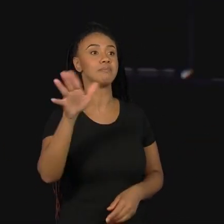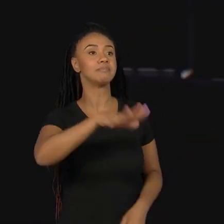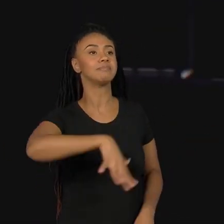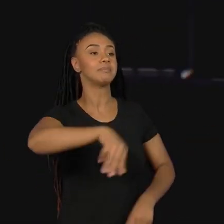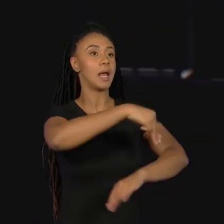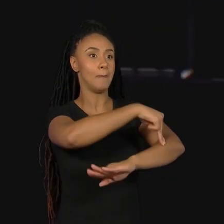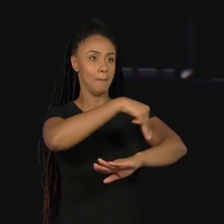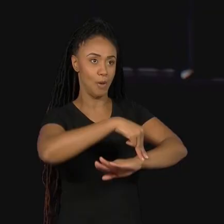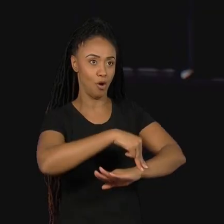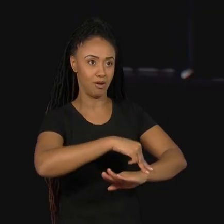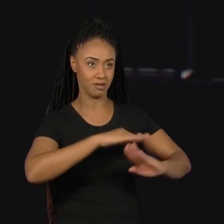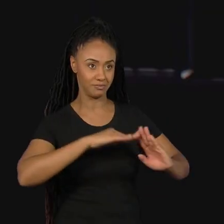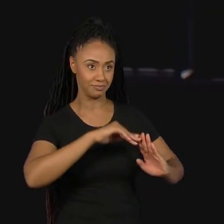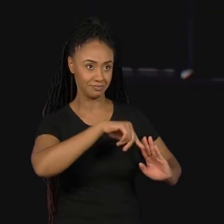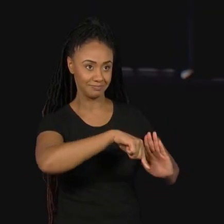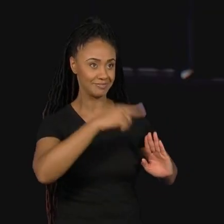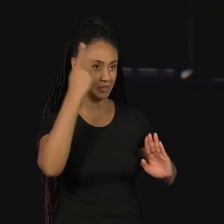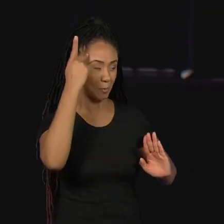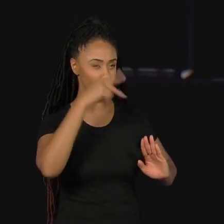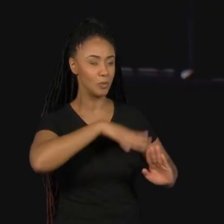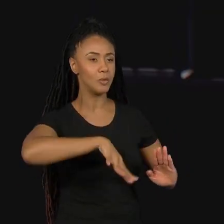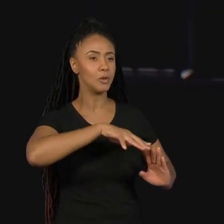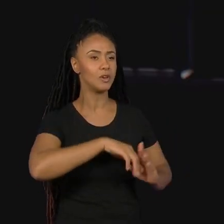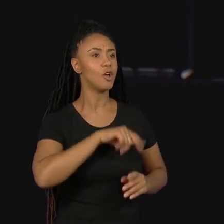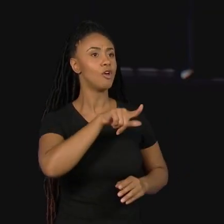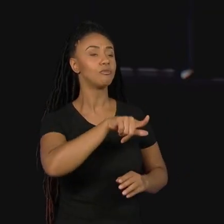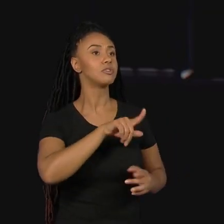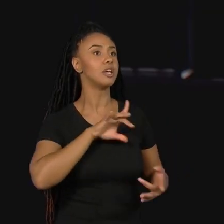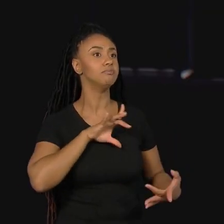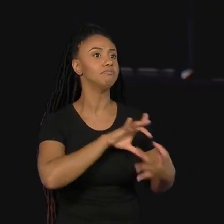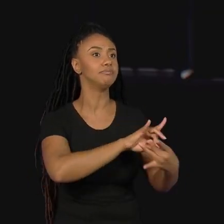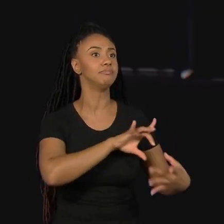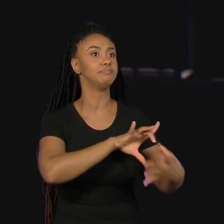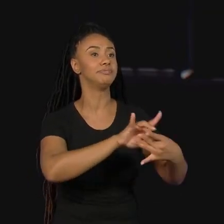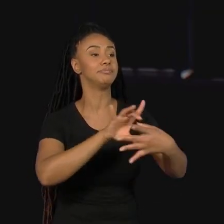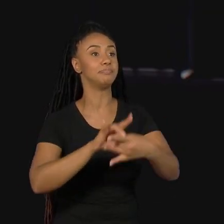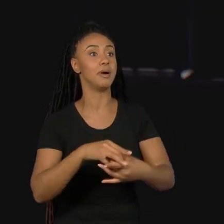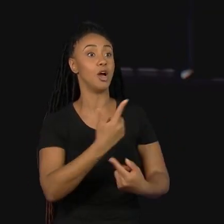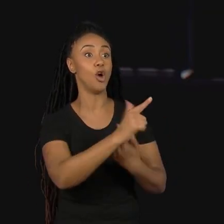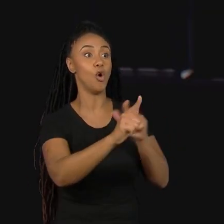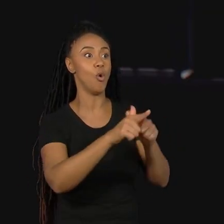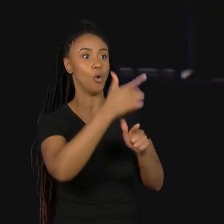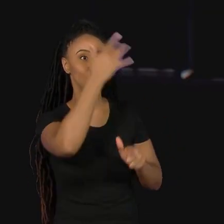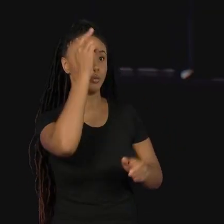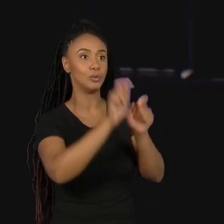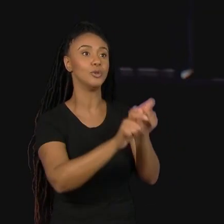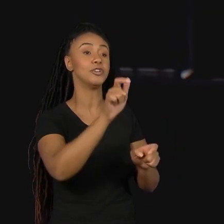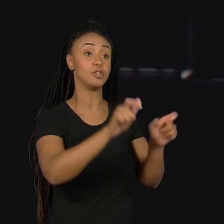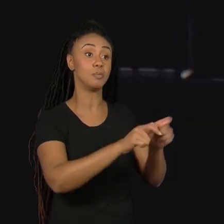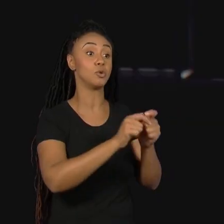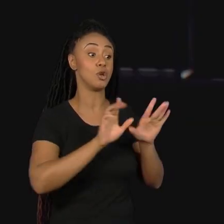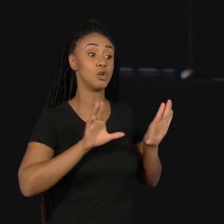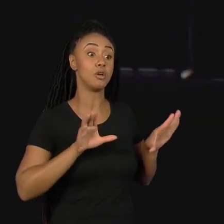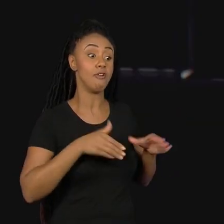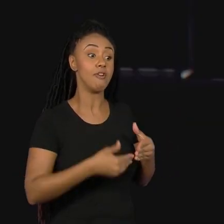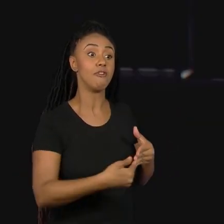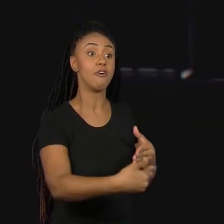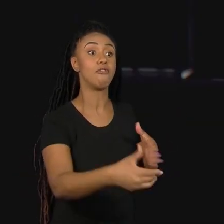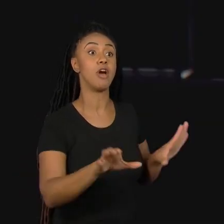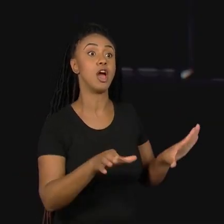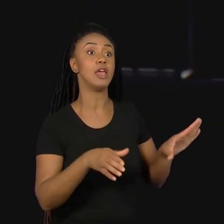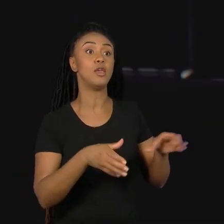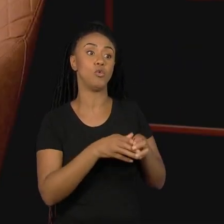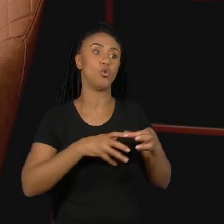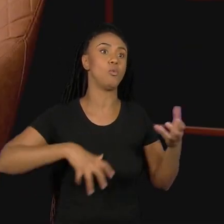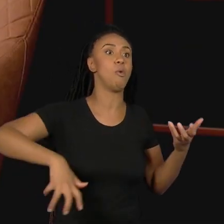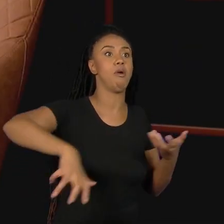da Moca, aqui em São Paulo, você acabou aí se conectando com o pessoal que viria a formar um dos grupos mais revolucionários